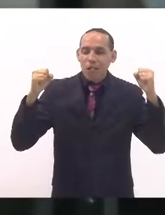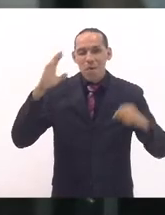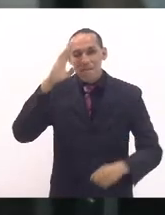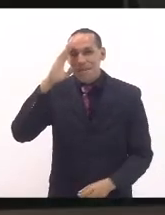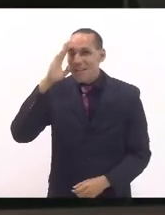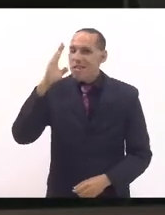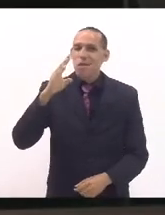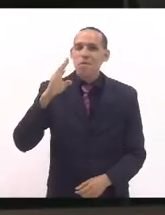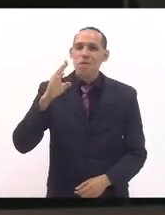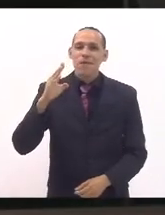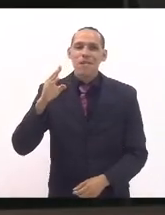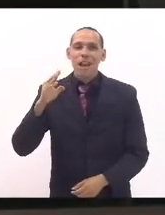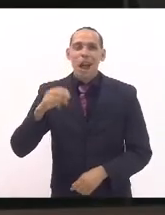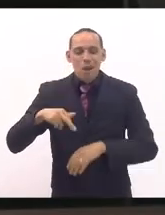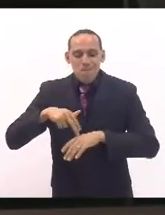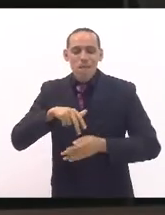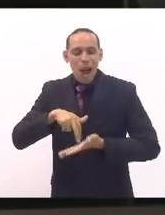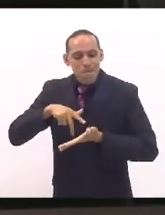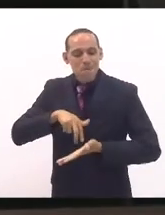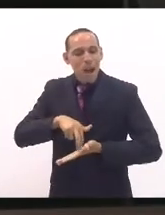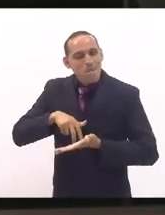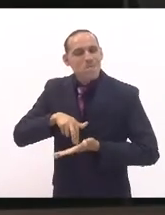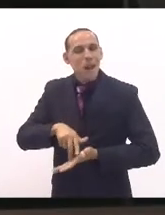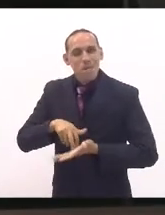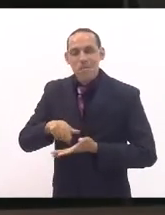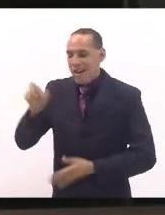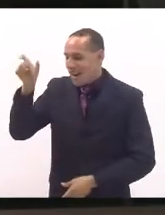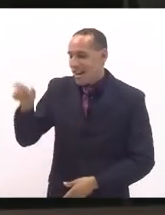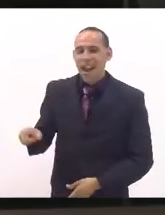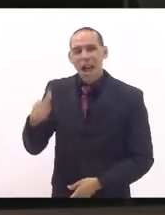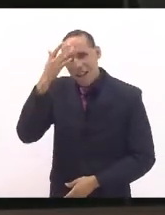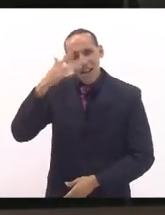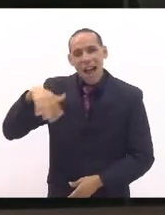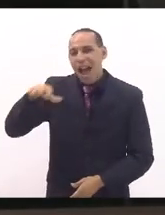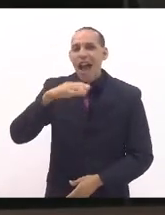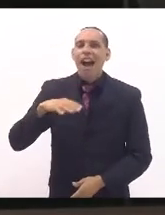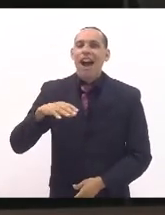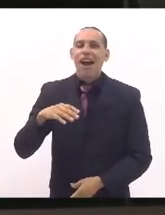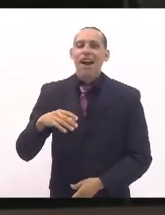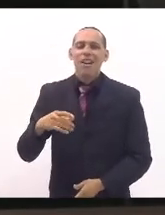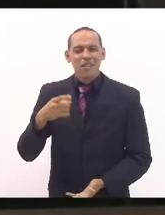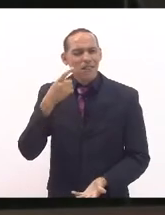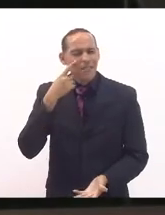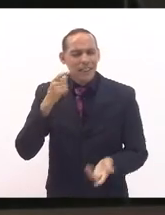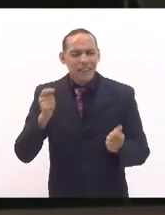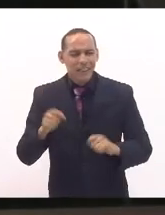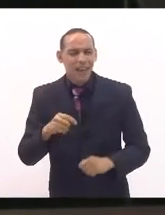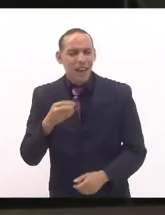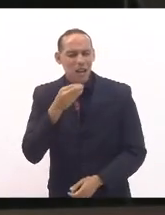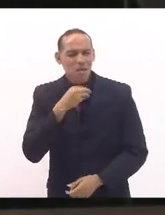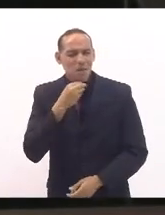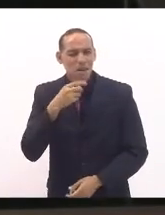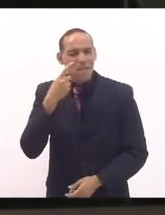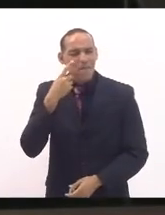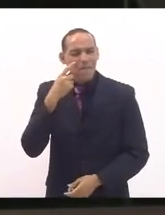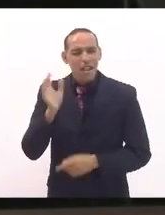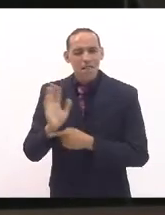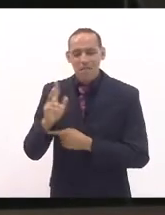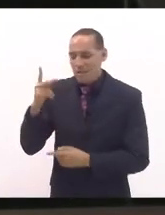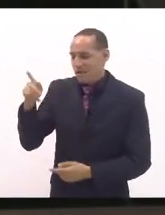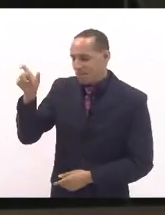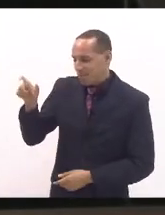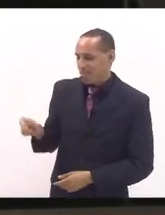seus passinhos dançando. Para qualquer um que tiver a oportunidade de ver, veja os vídeos de